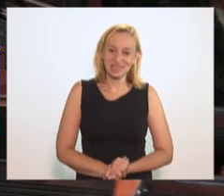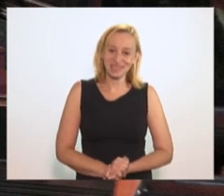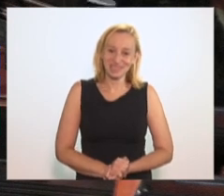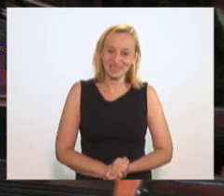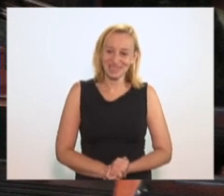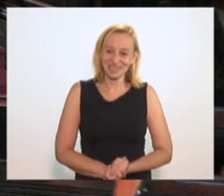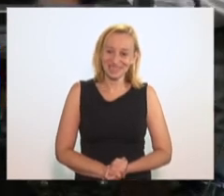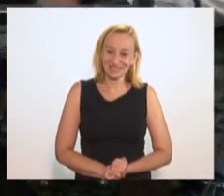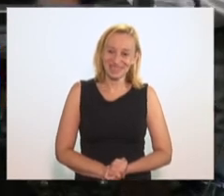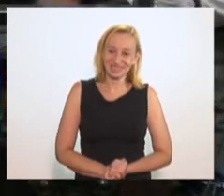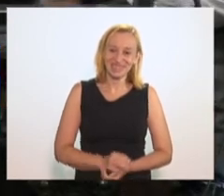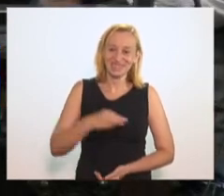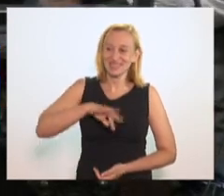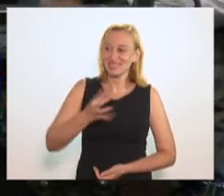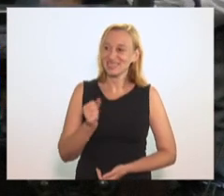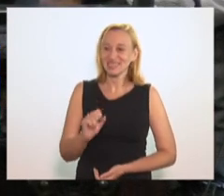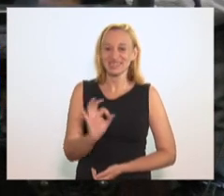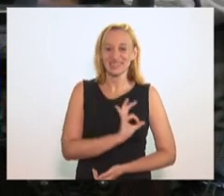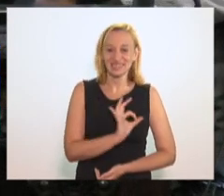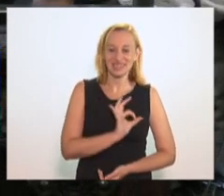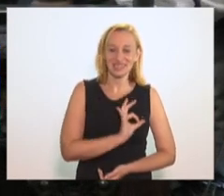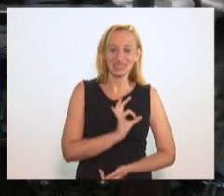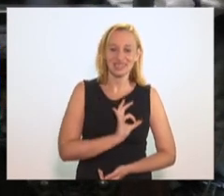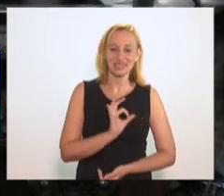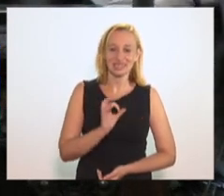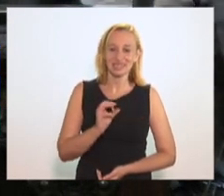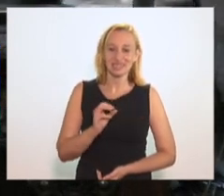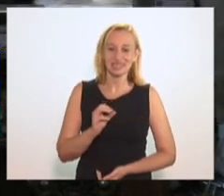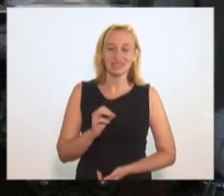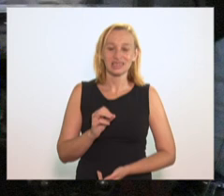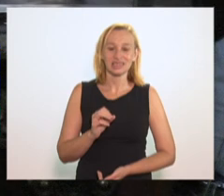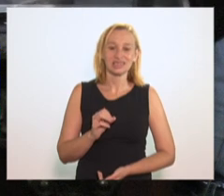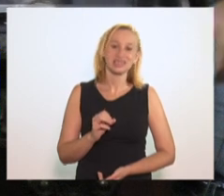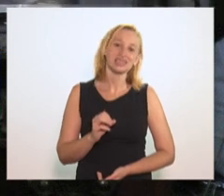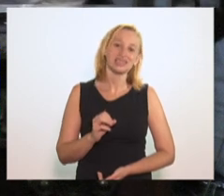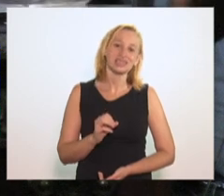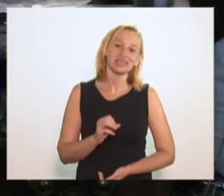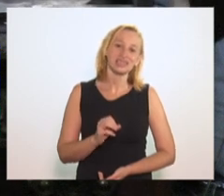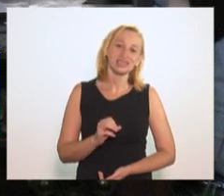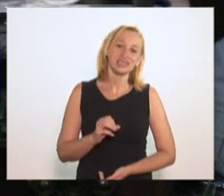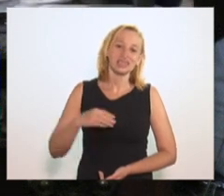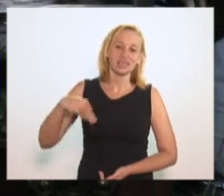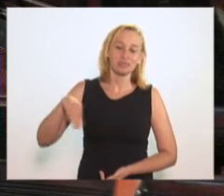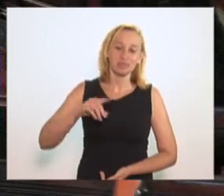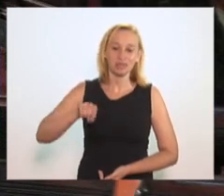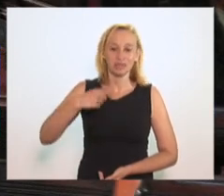Marta Rocha Mônica e Mink depois vamos a pauta